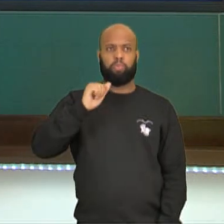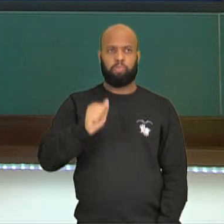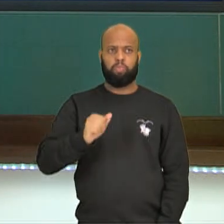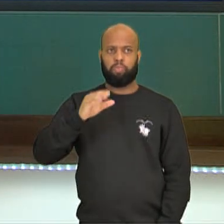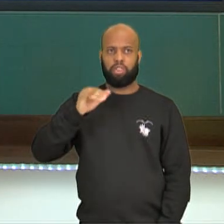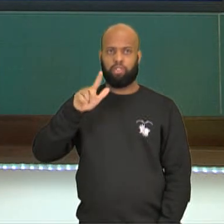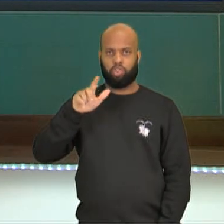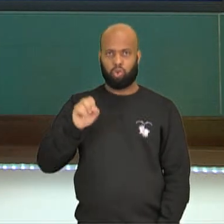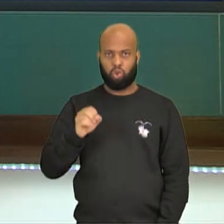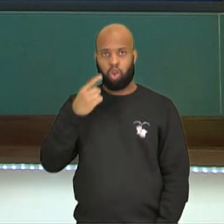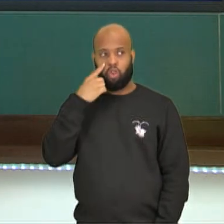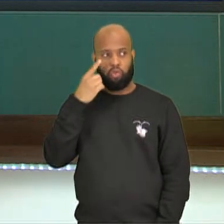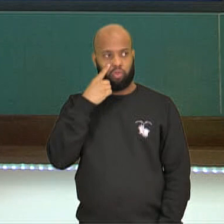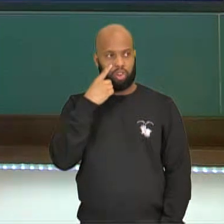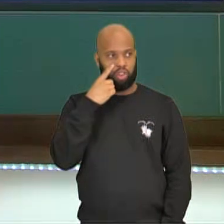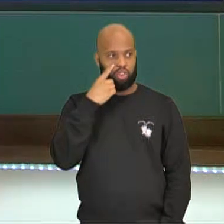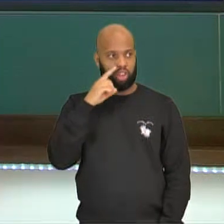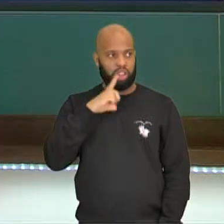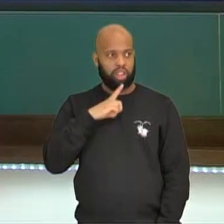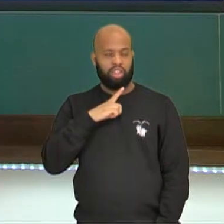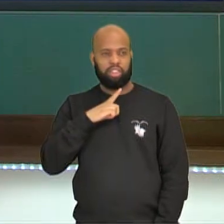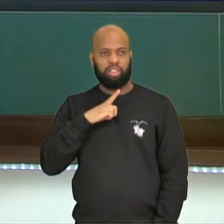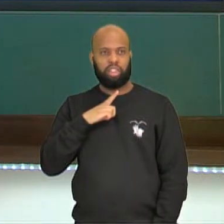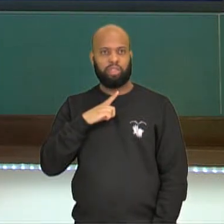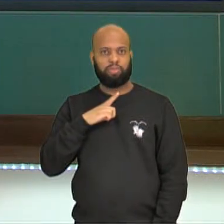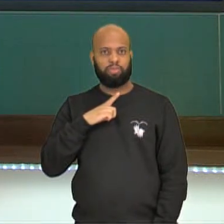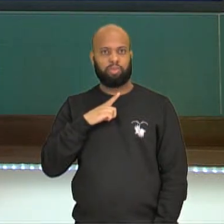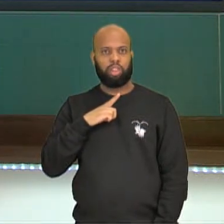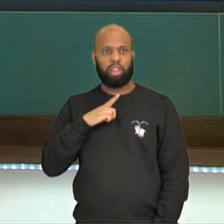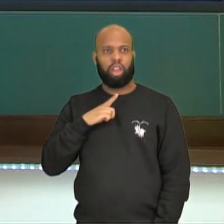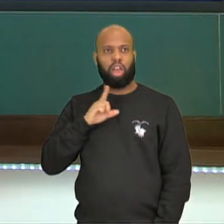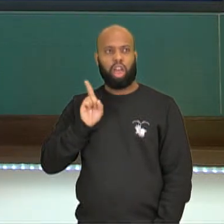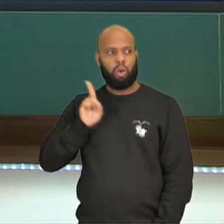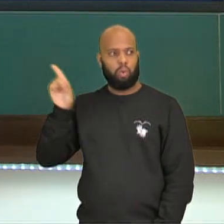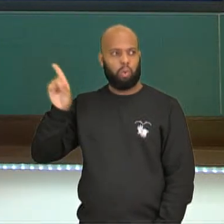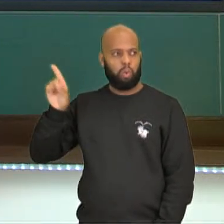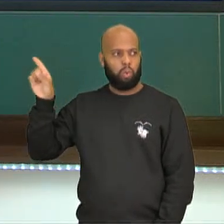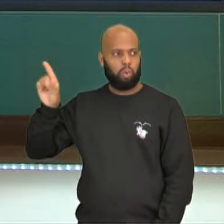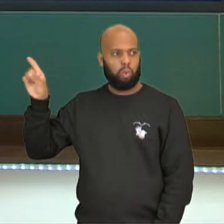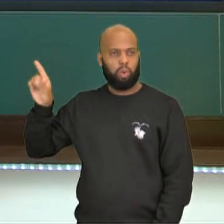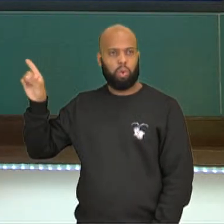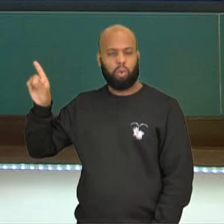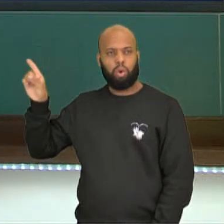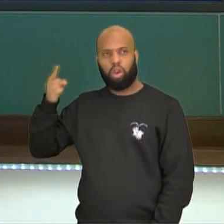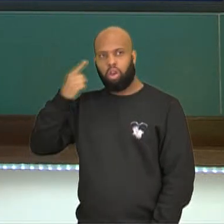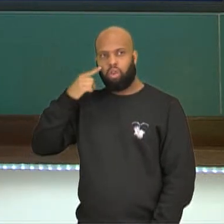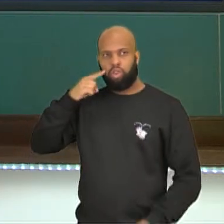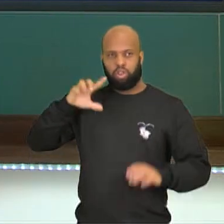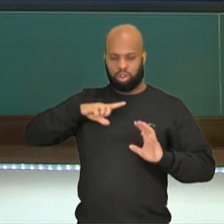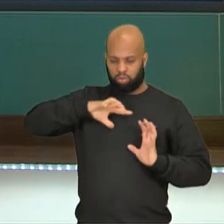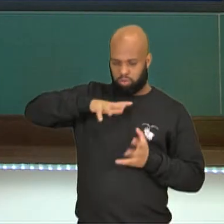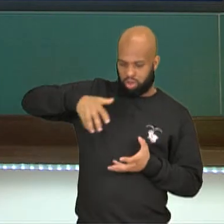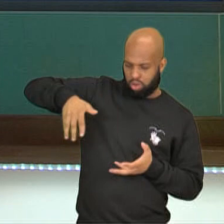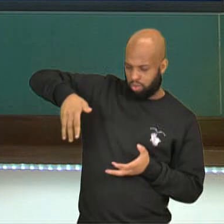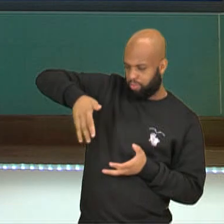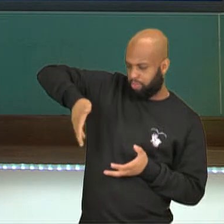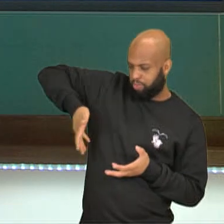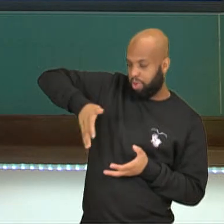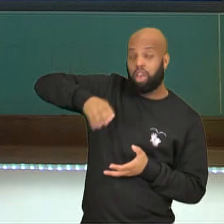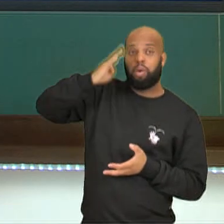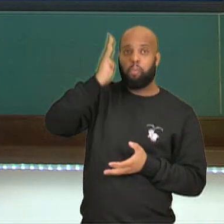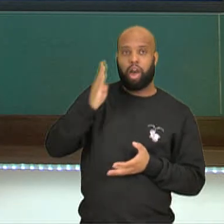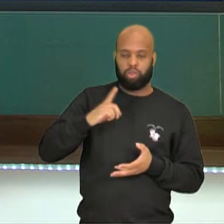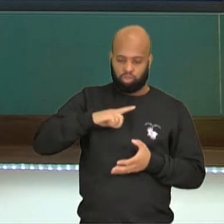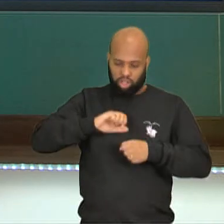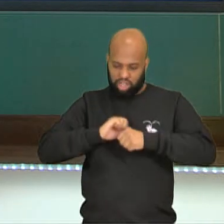chilena. Eles aproveitam que tinha a presença, o nível do mar estava mais baixo, presença de muitas microilhas, para que